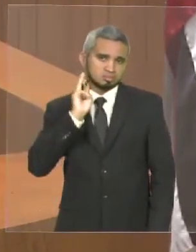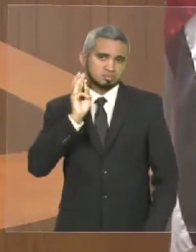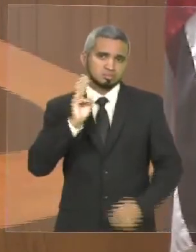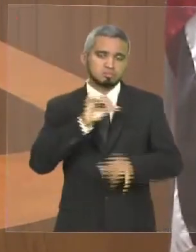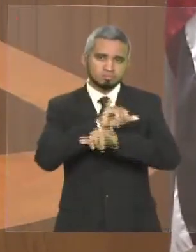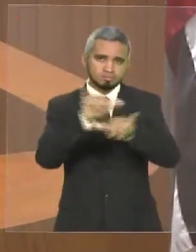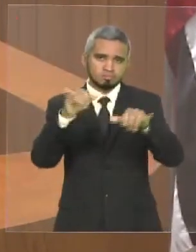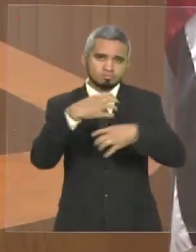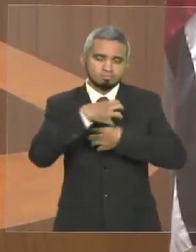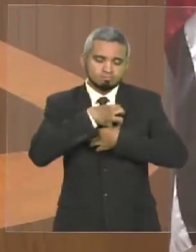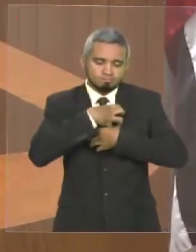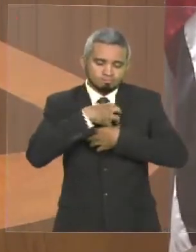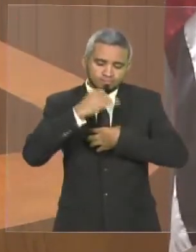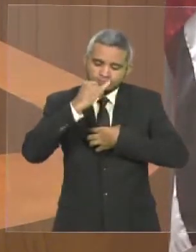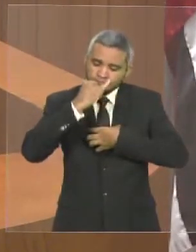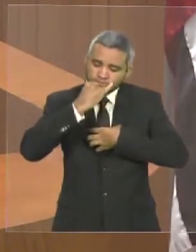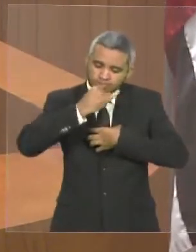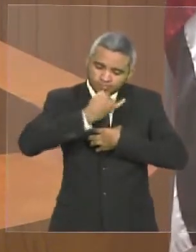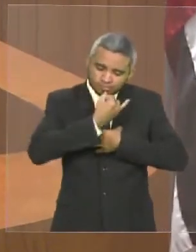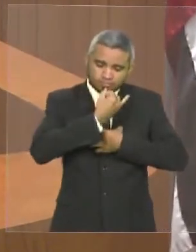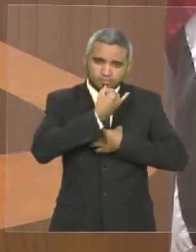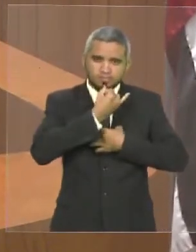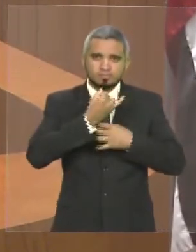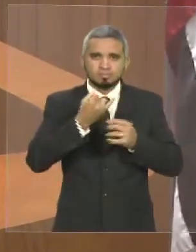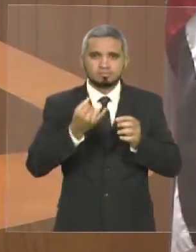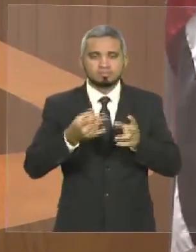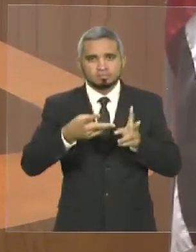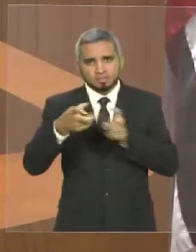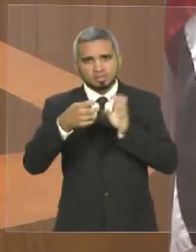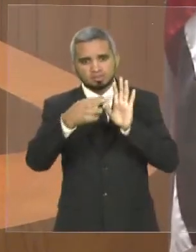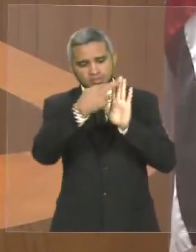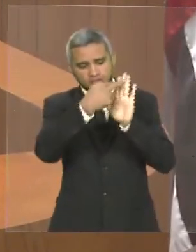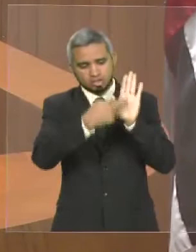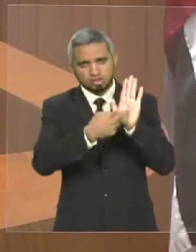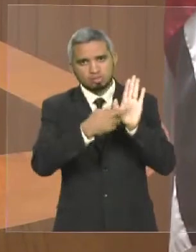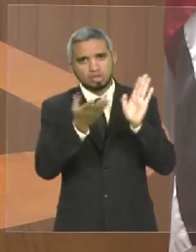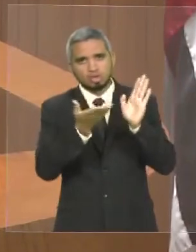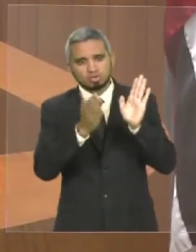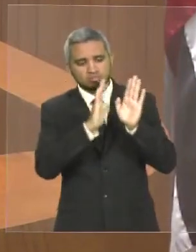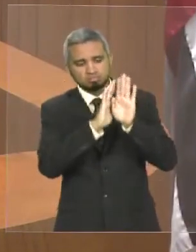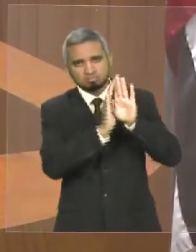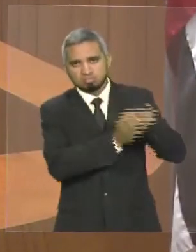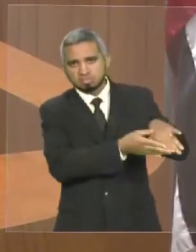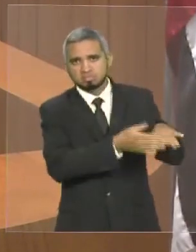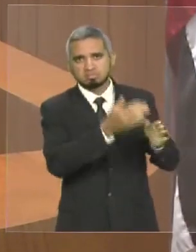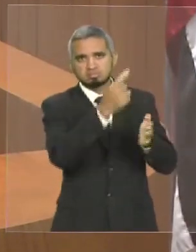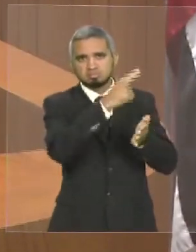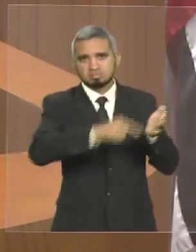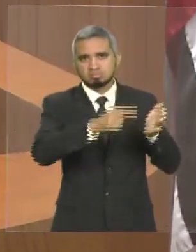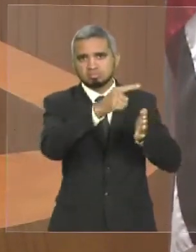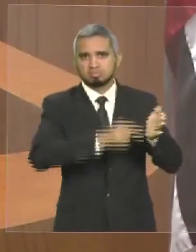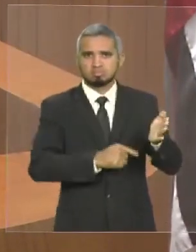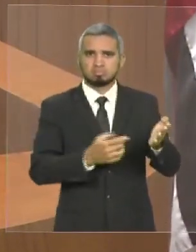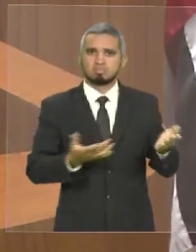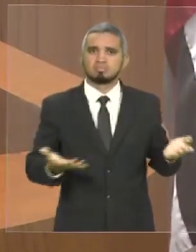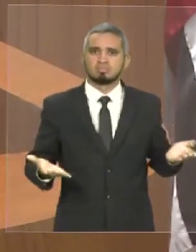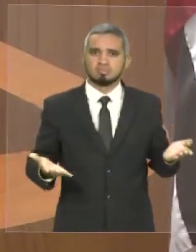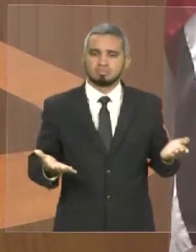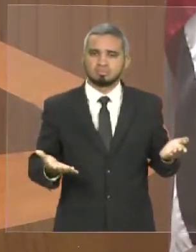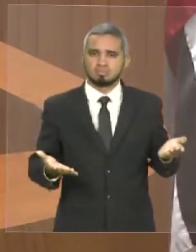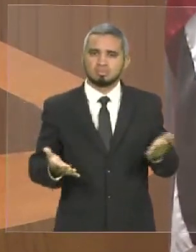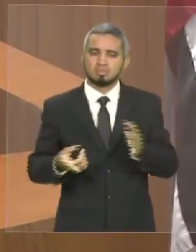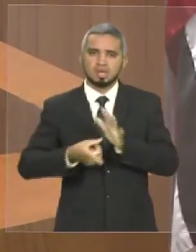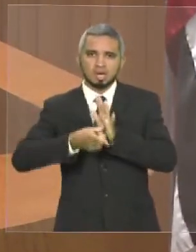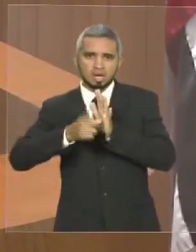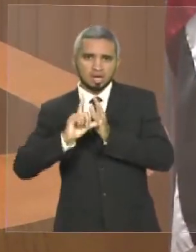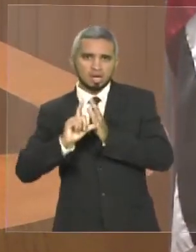tristeza de ver o regimento interno desta casa rasgado hoje, de ver um acordo que foi feito pela